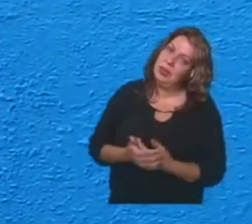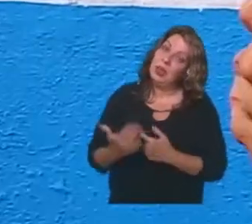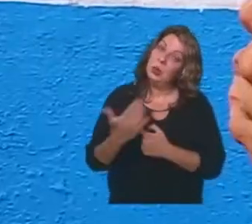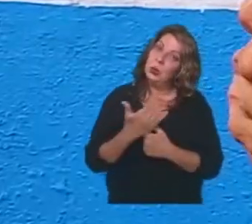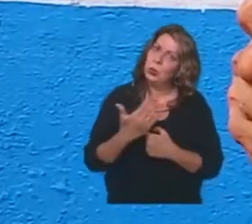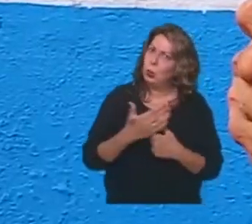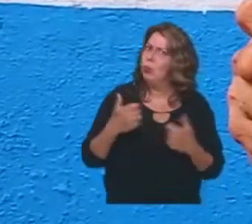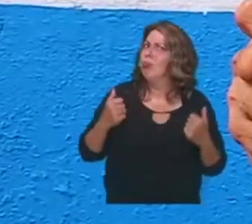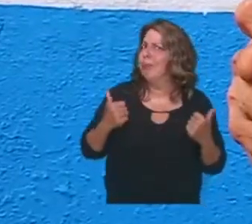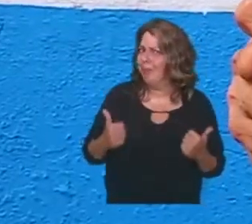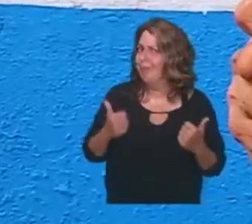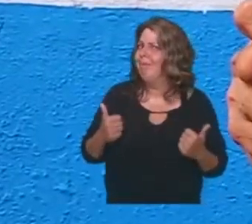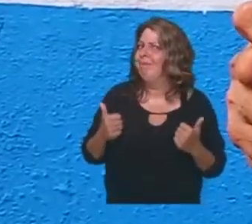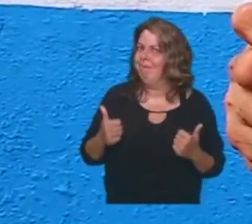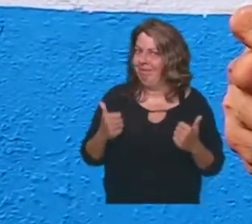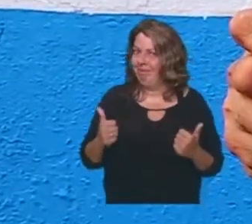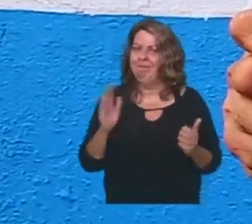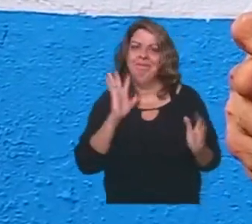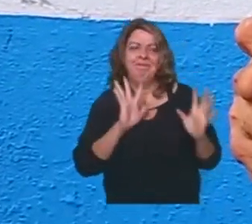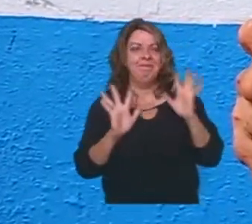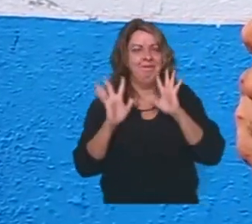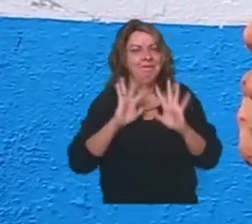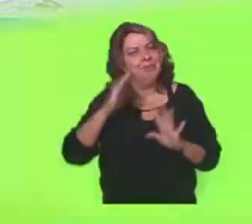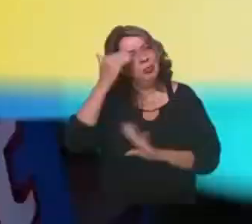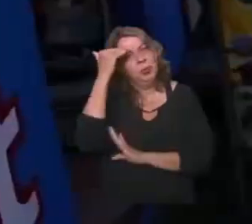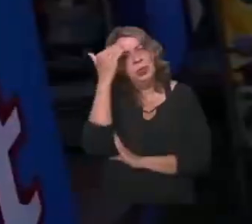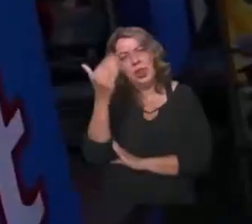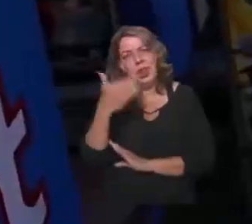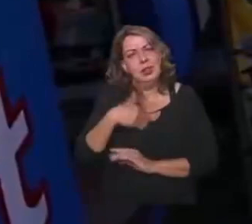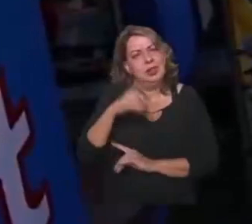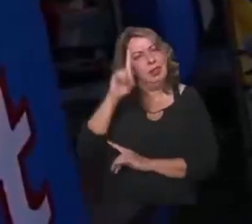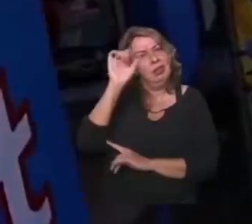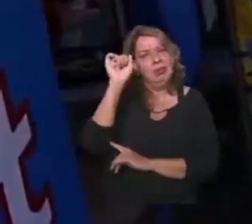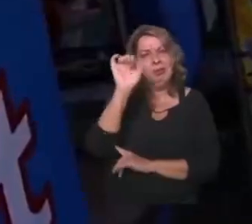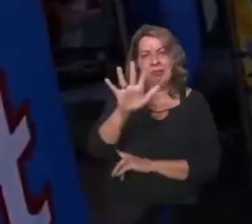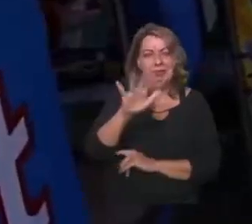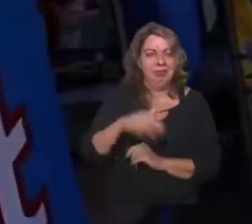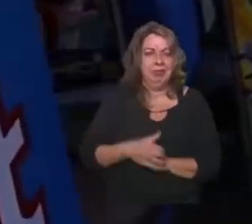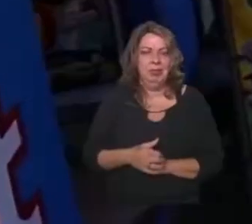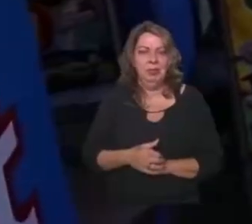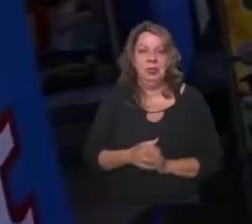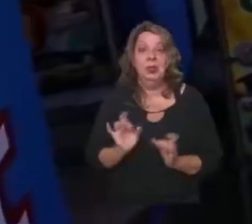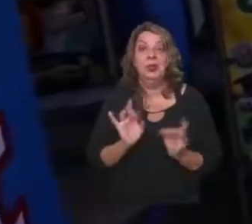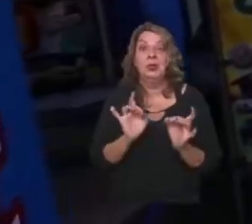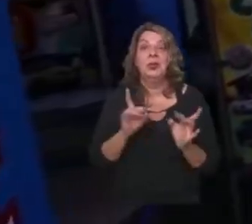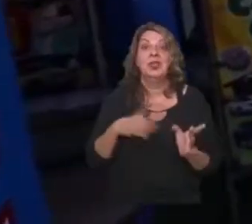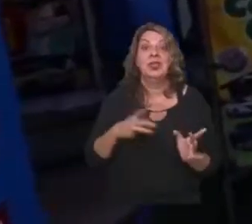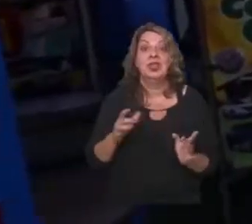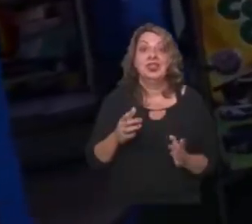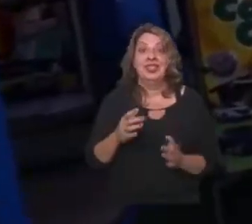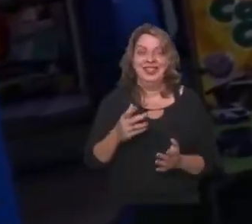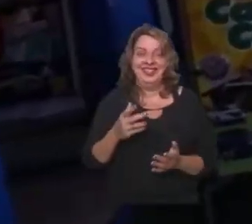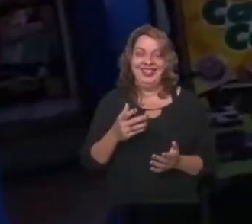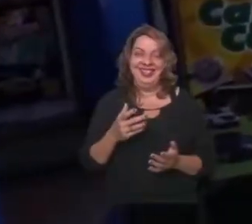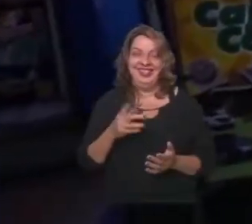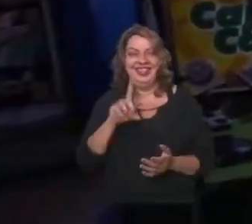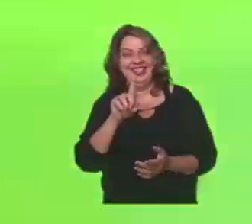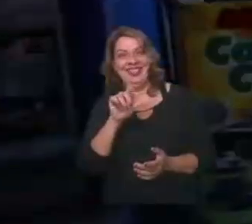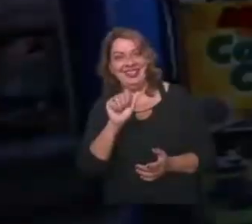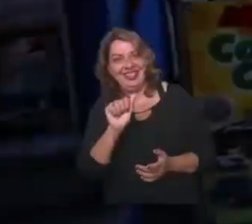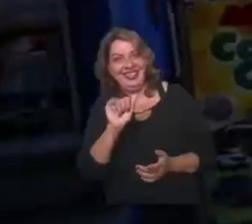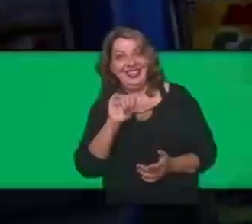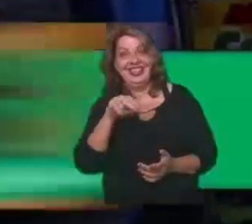ajudou e muito. Valeu, Caju Cap. Muito obrigado. Fique com Deus. Ele garantiu com a promotora Daiane, da Regional Santos